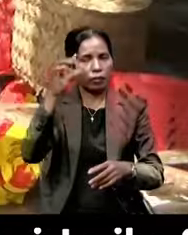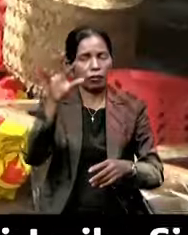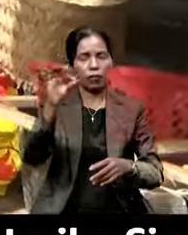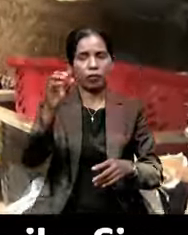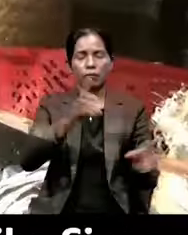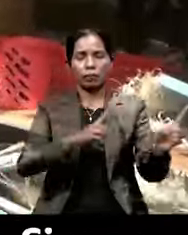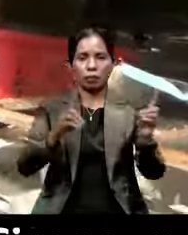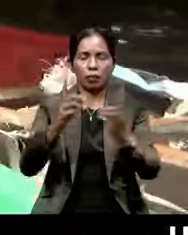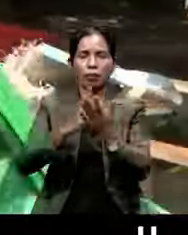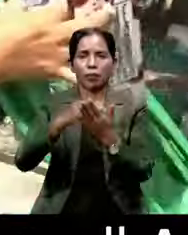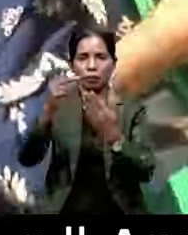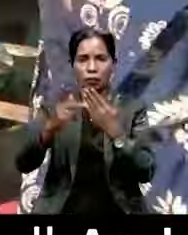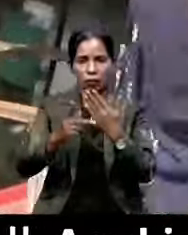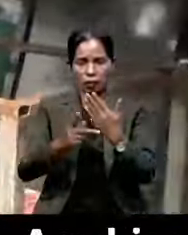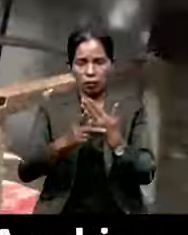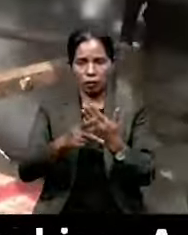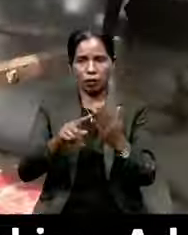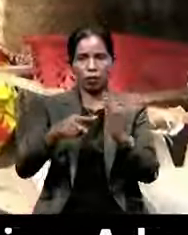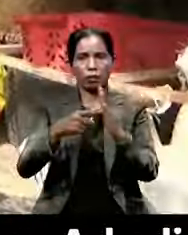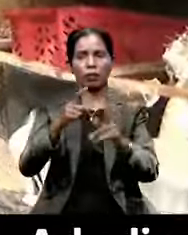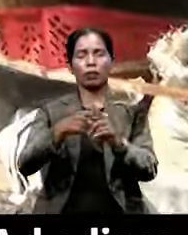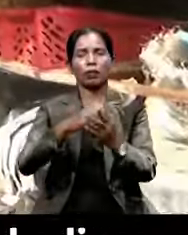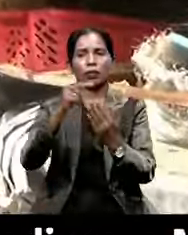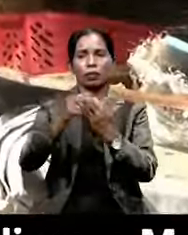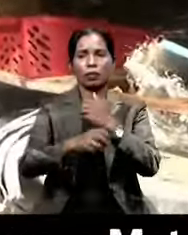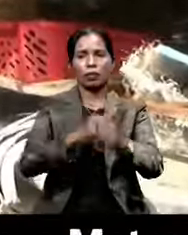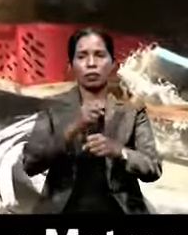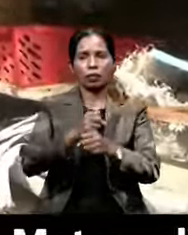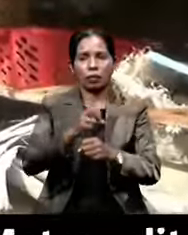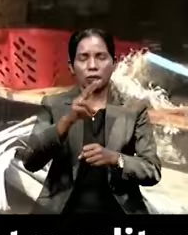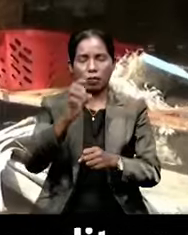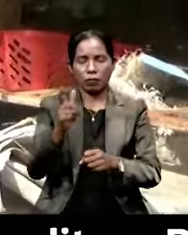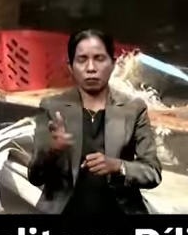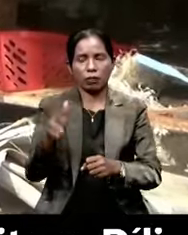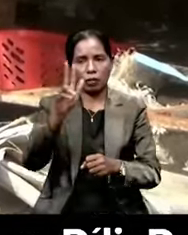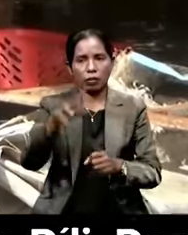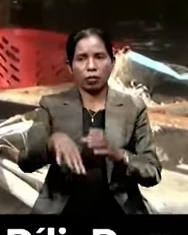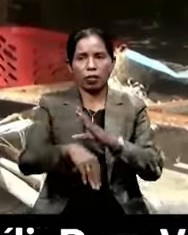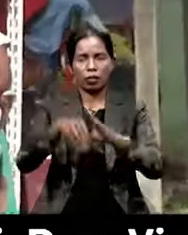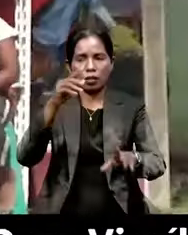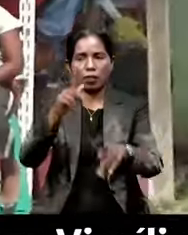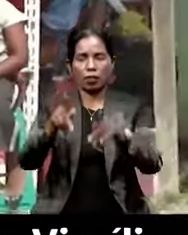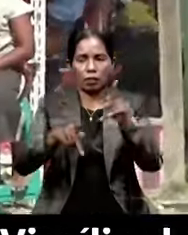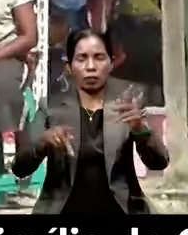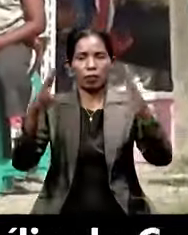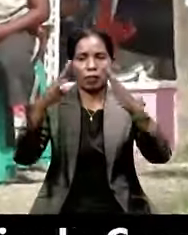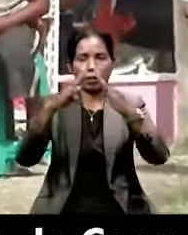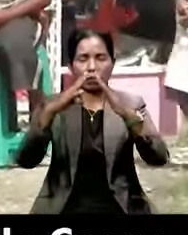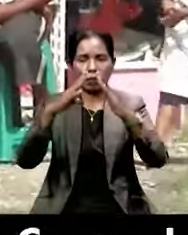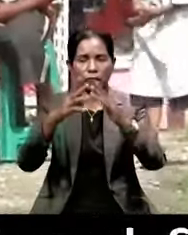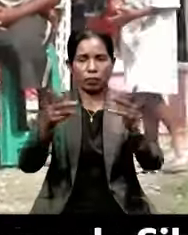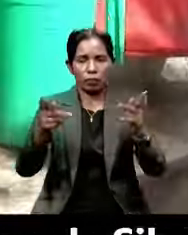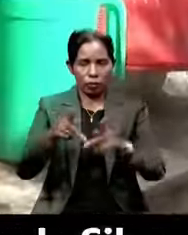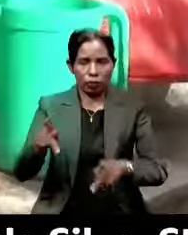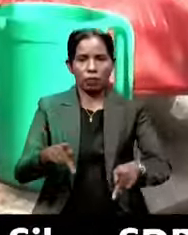de despejo administrativo, né? Hahu ia fulang novembro tina rihun rua no Sentolo, o di hasai comunidade ne be makari uma ia espaço